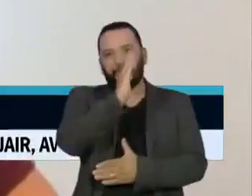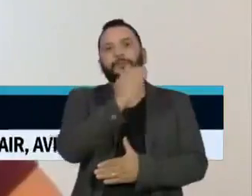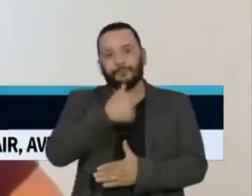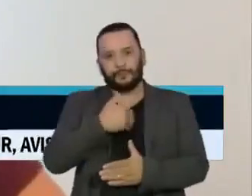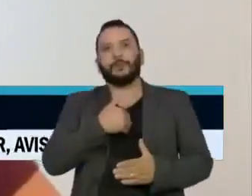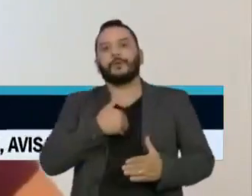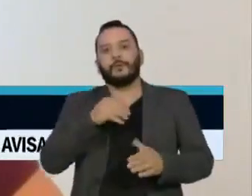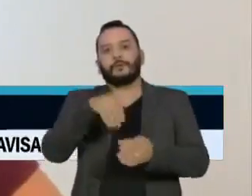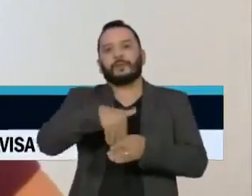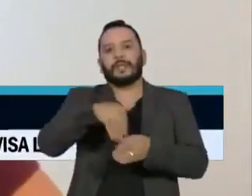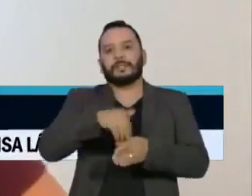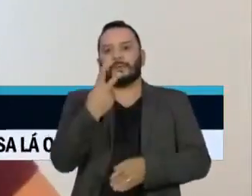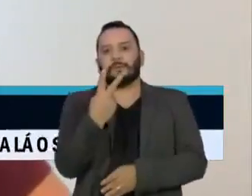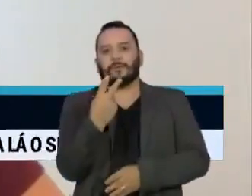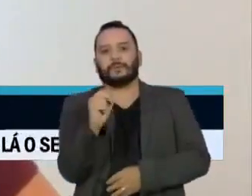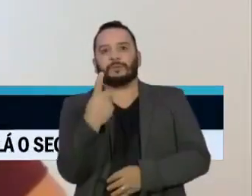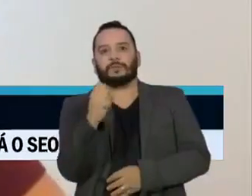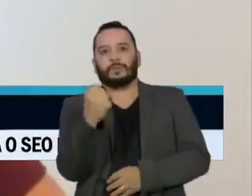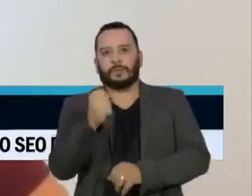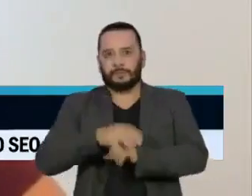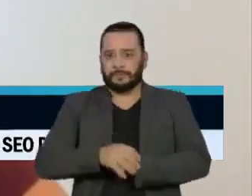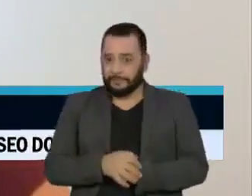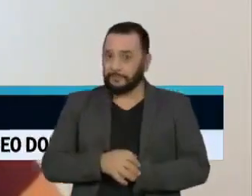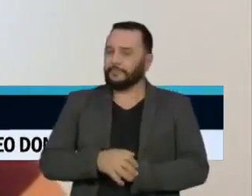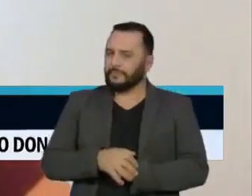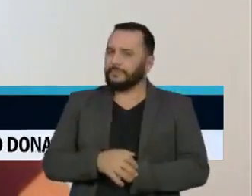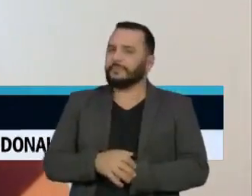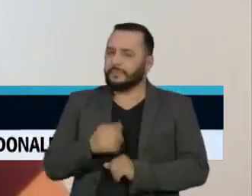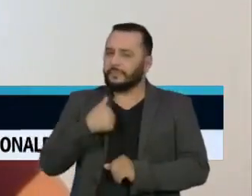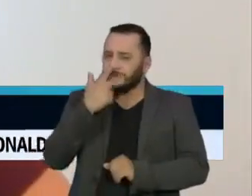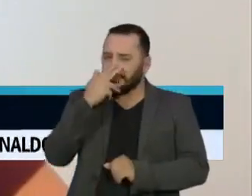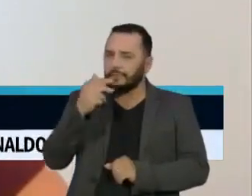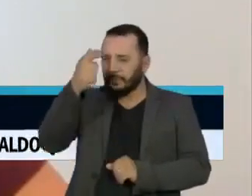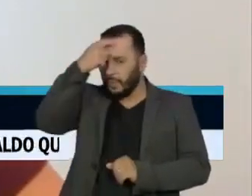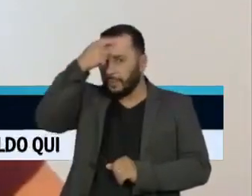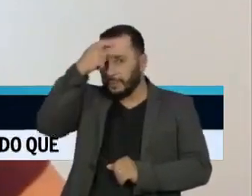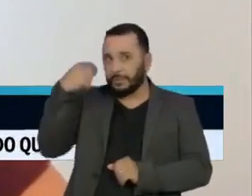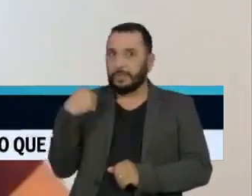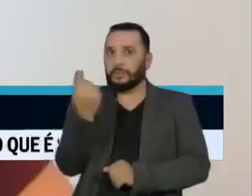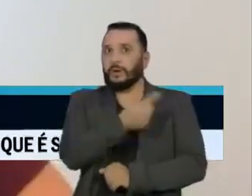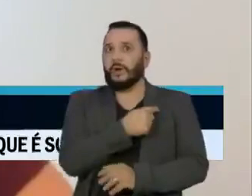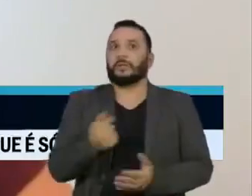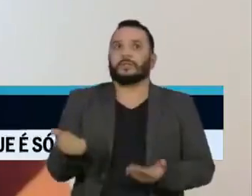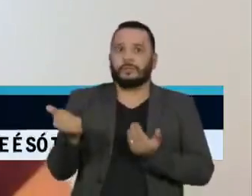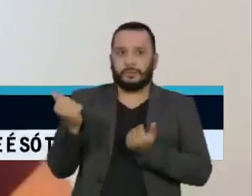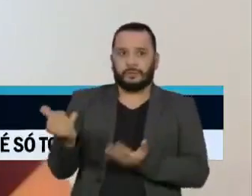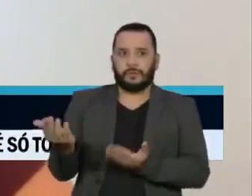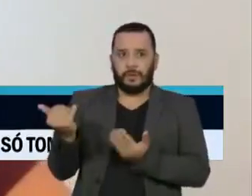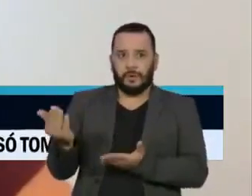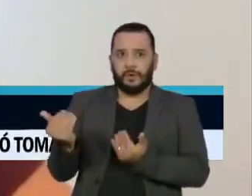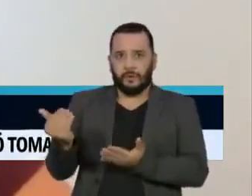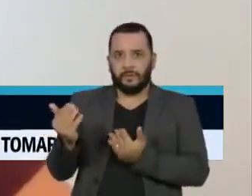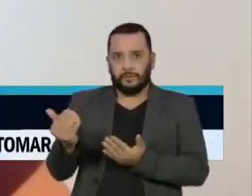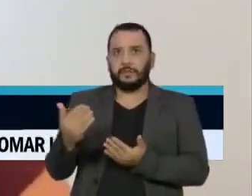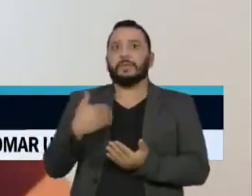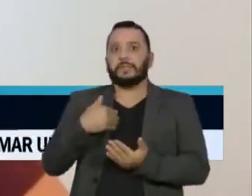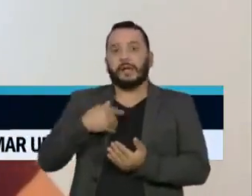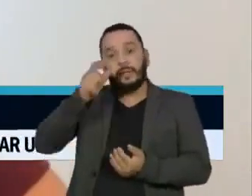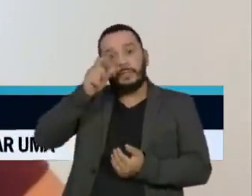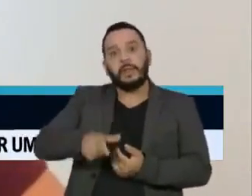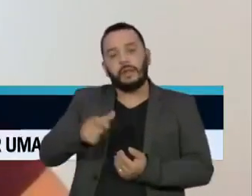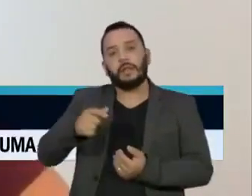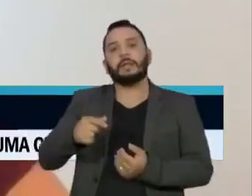2018. Eu acho que essa consciência de que se nós, jovens, não nos aproximarmos da